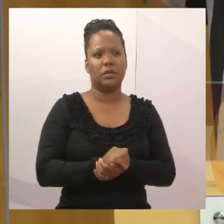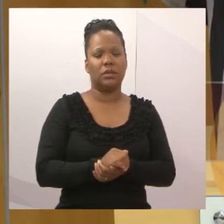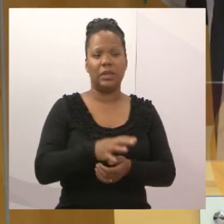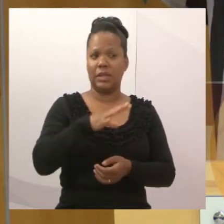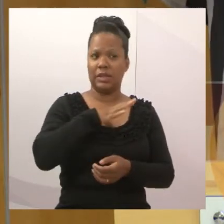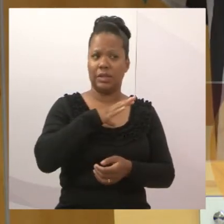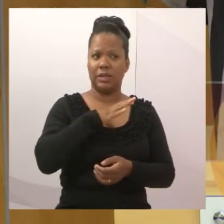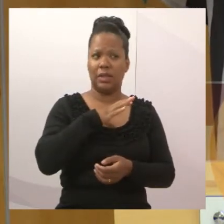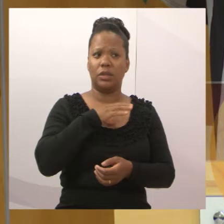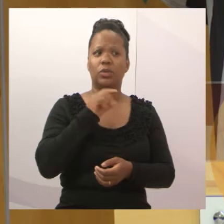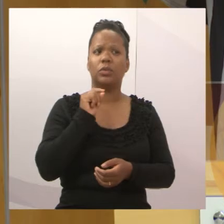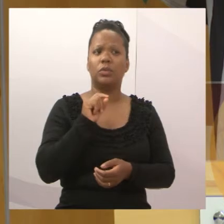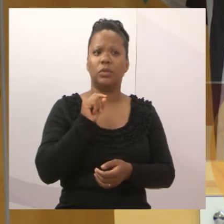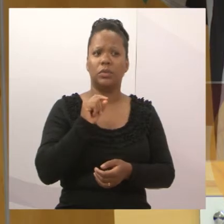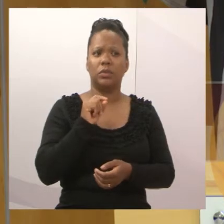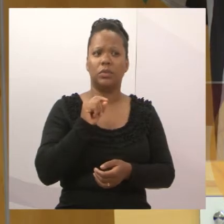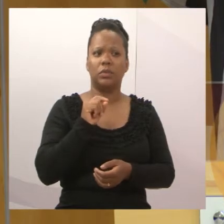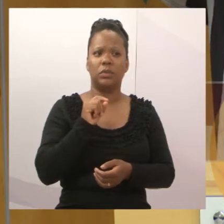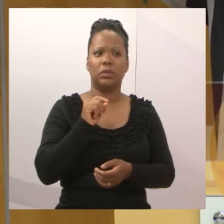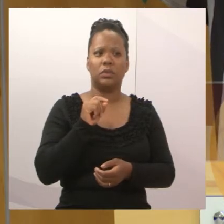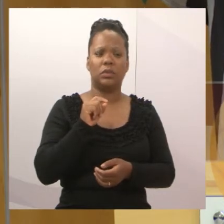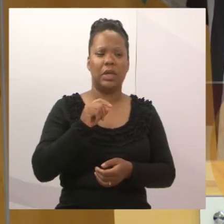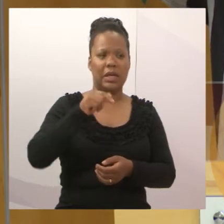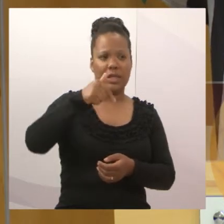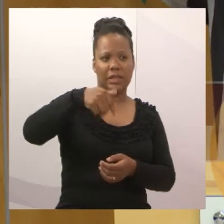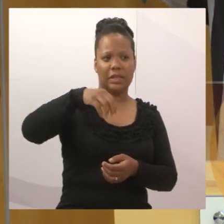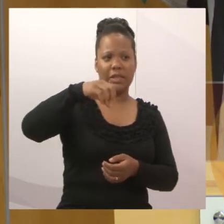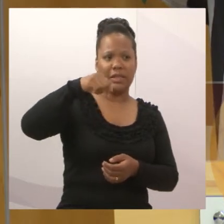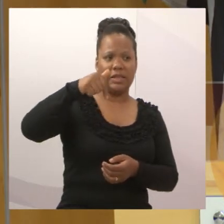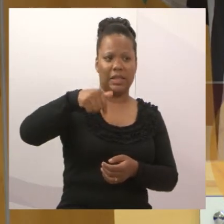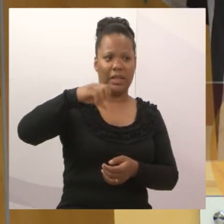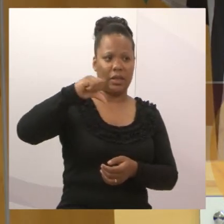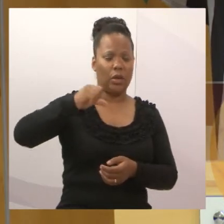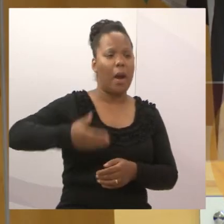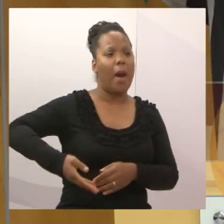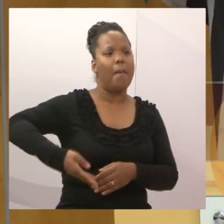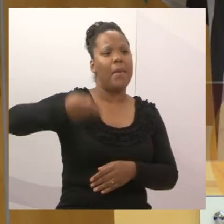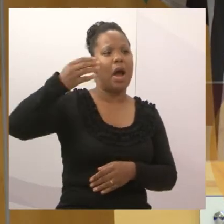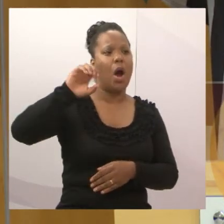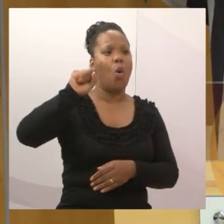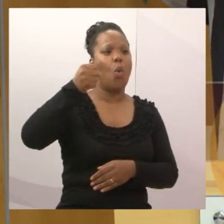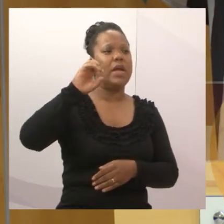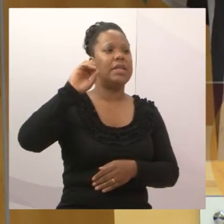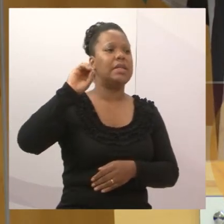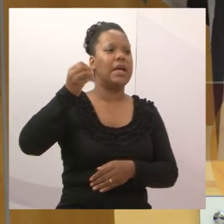do município. Ele vai saltar dos 79 para R$